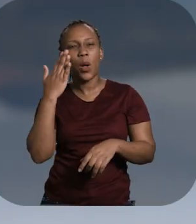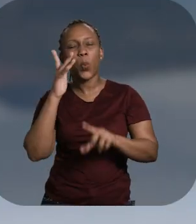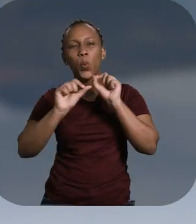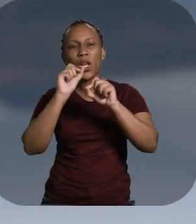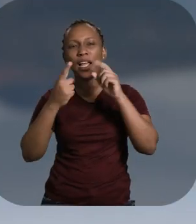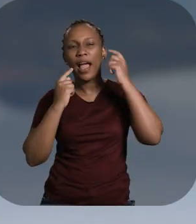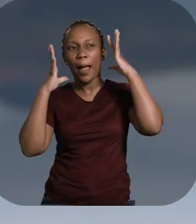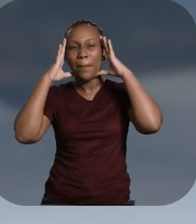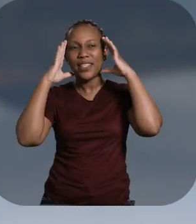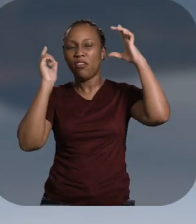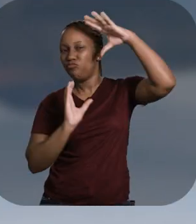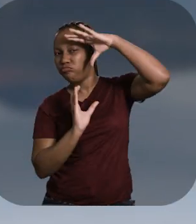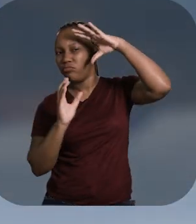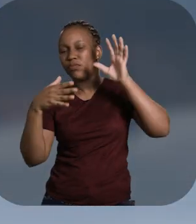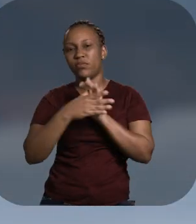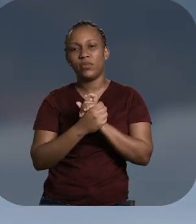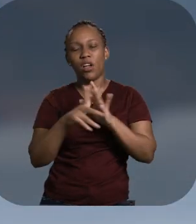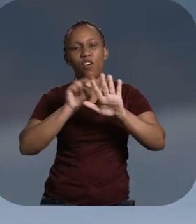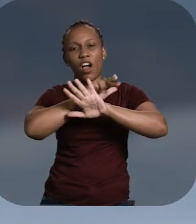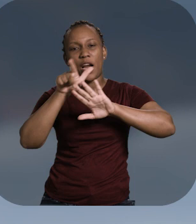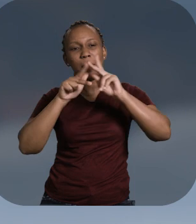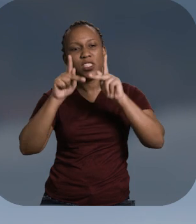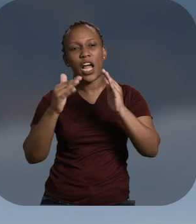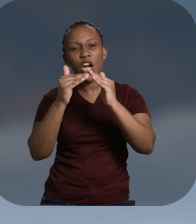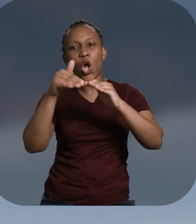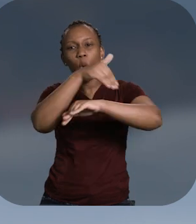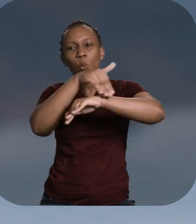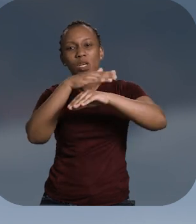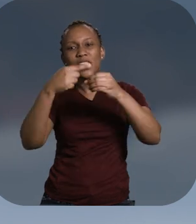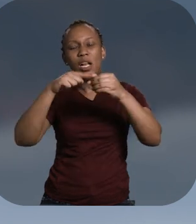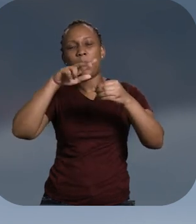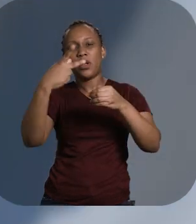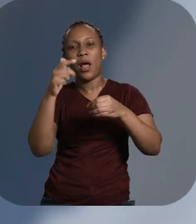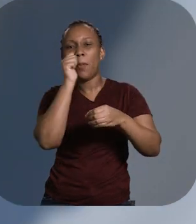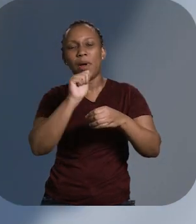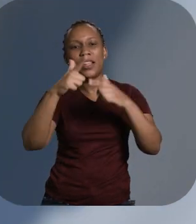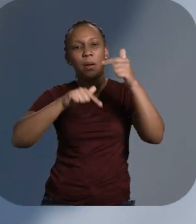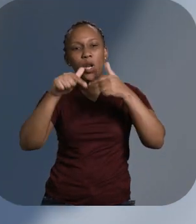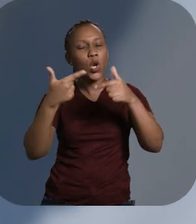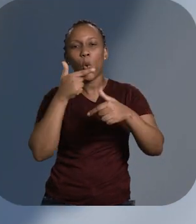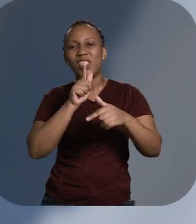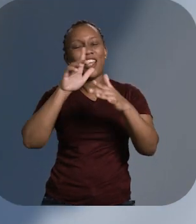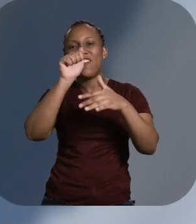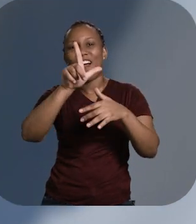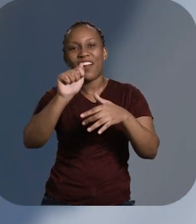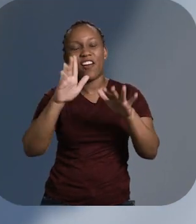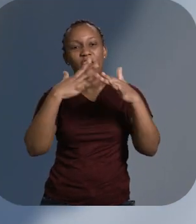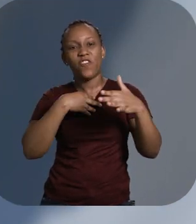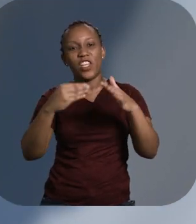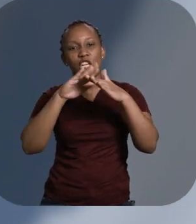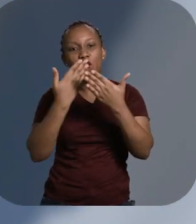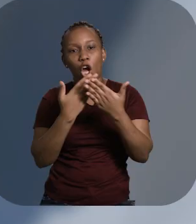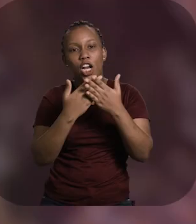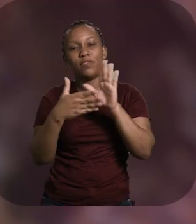Sabe o que tá de cabeça para baixo mesmo? É o tanto de gente morando na rua em Belo Horizonte. É uma mãe trabalhadora não conseguir vaga pro seu